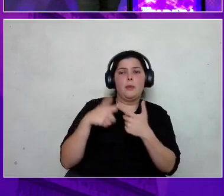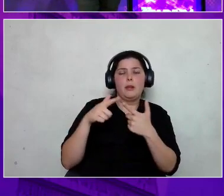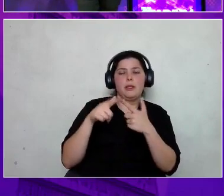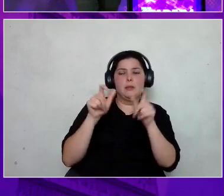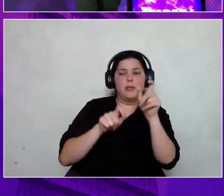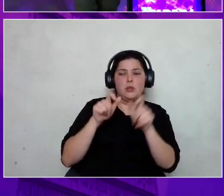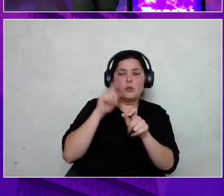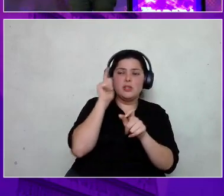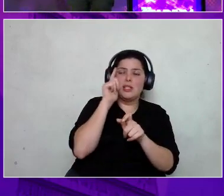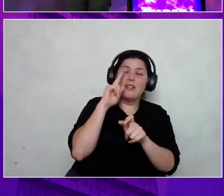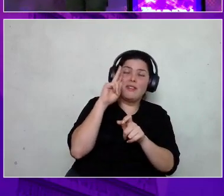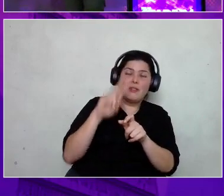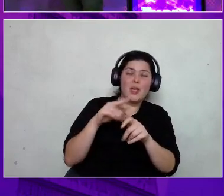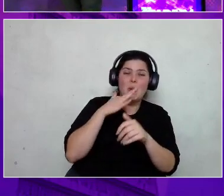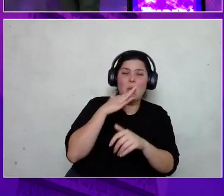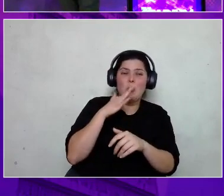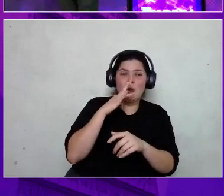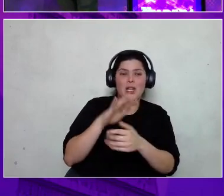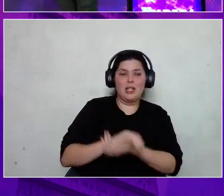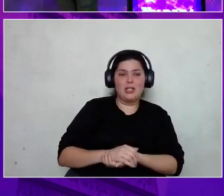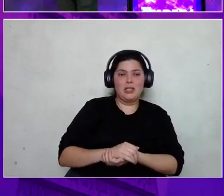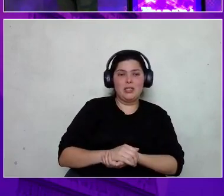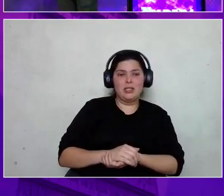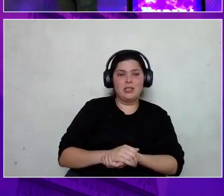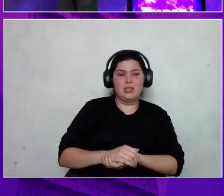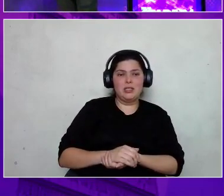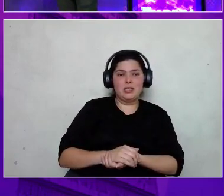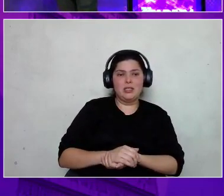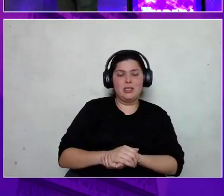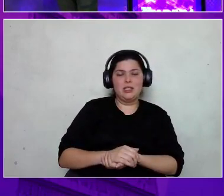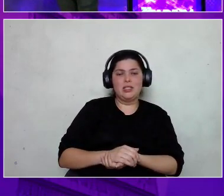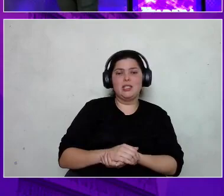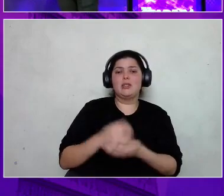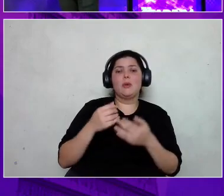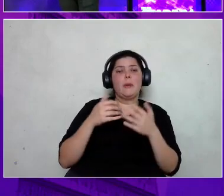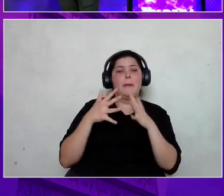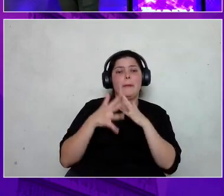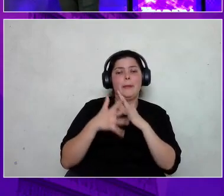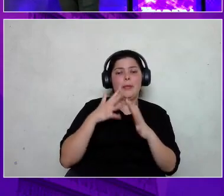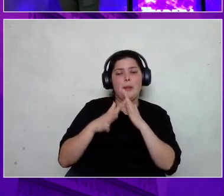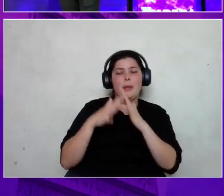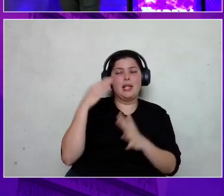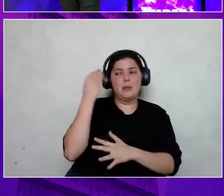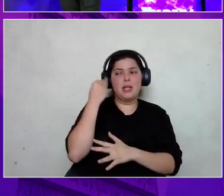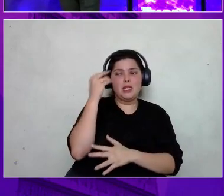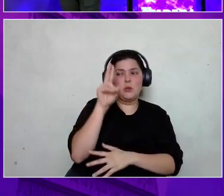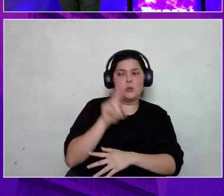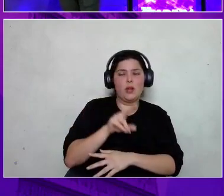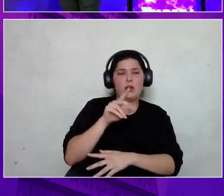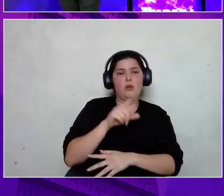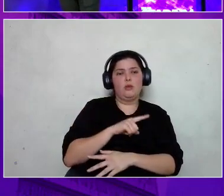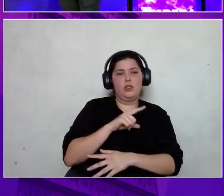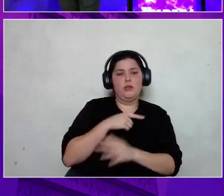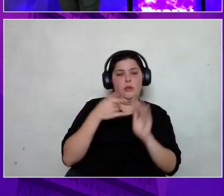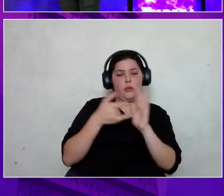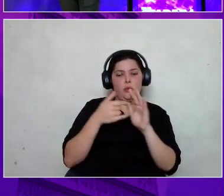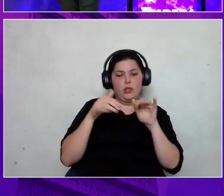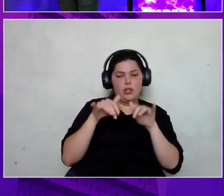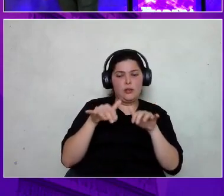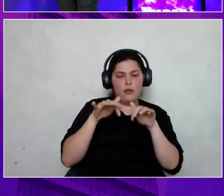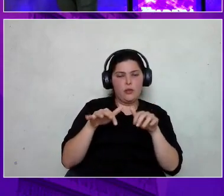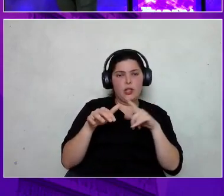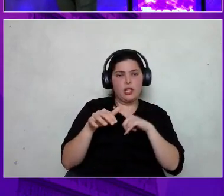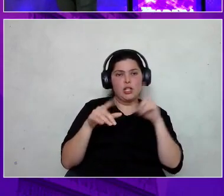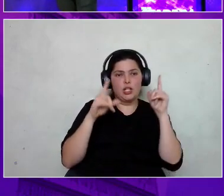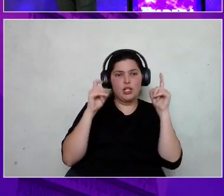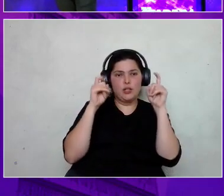cores, que esse tipo de quesito ele atrapalha 100% a experiência. E eu tive um desenvolvedor que ele tinha dificuldades com a